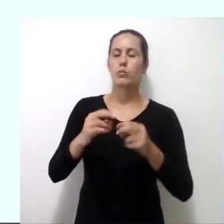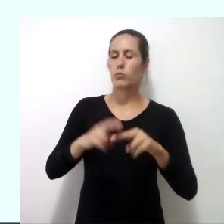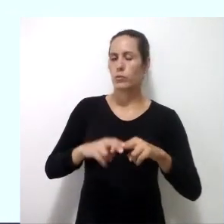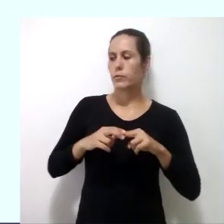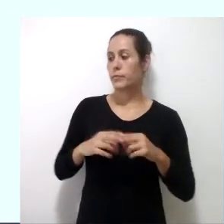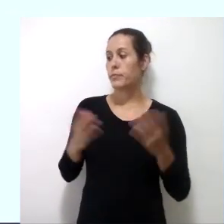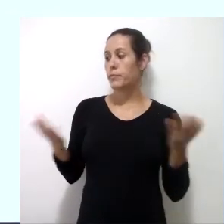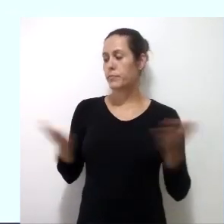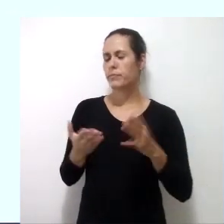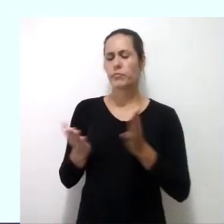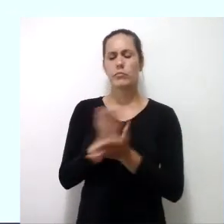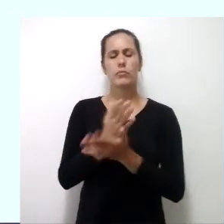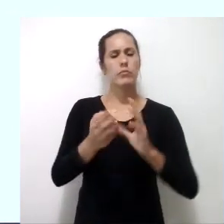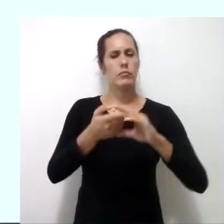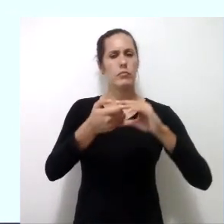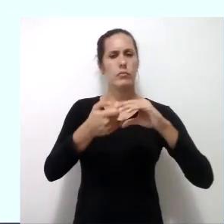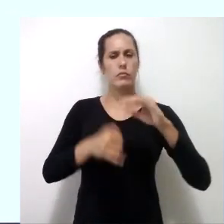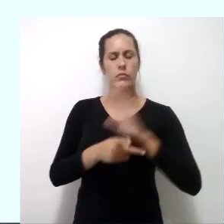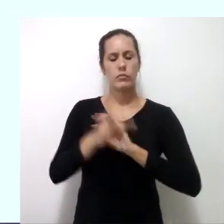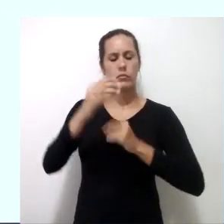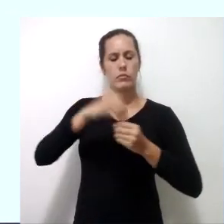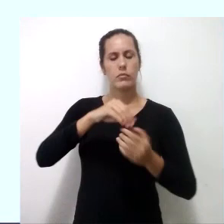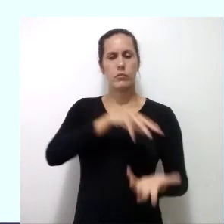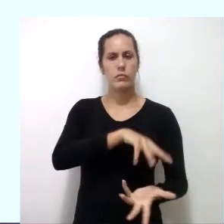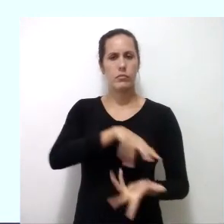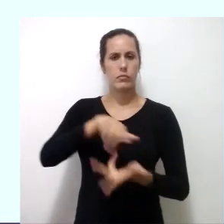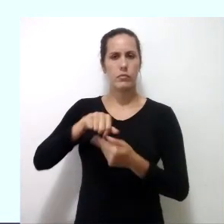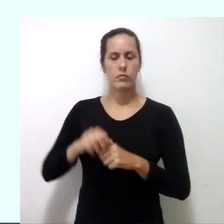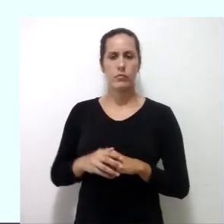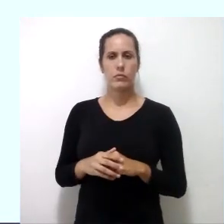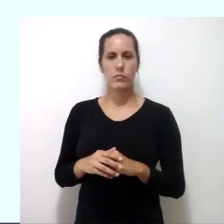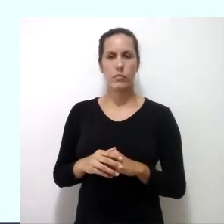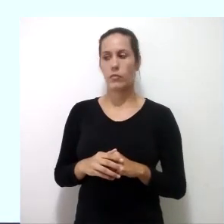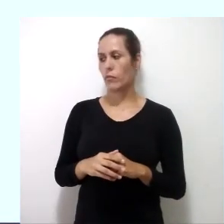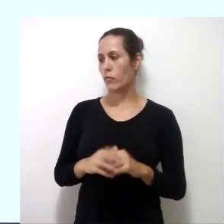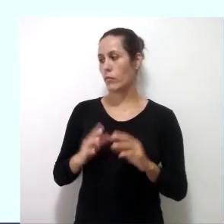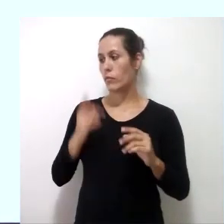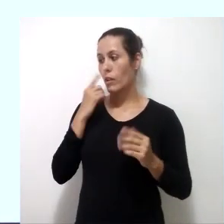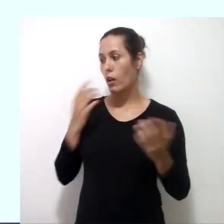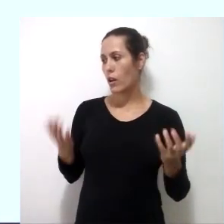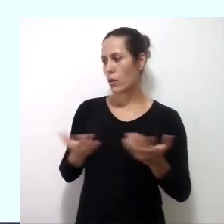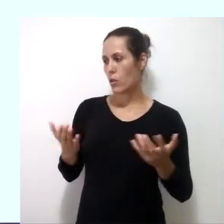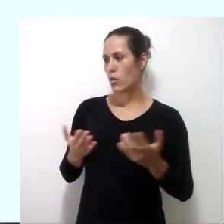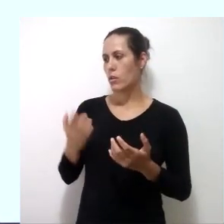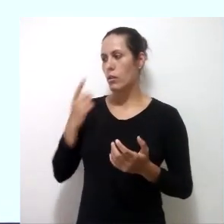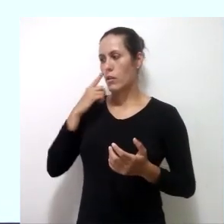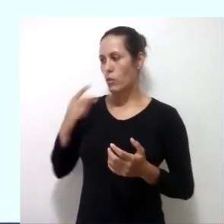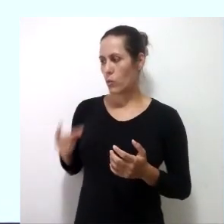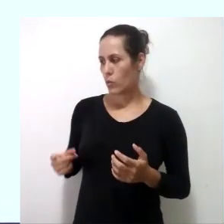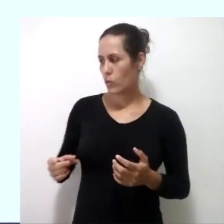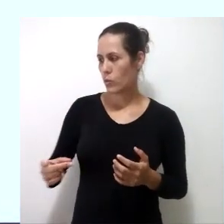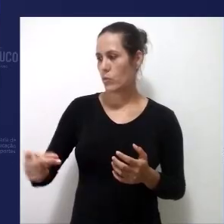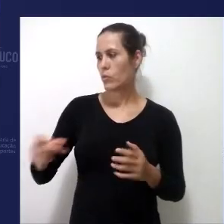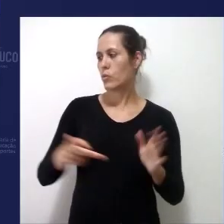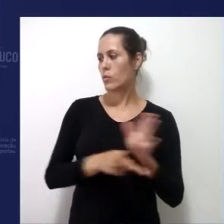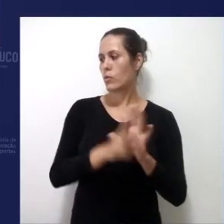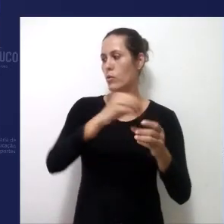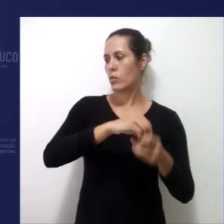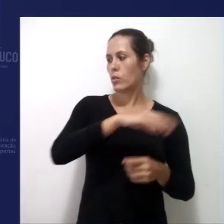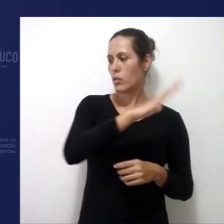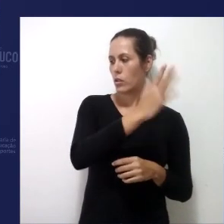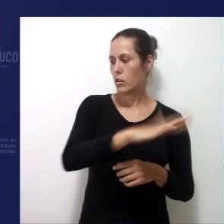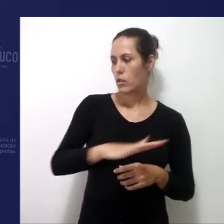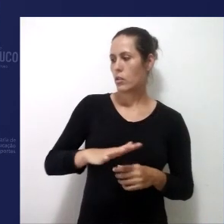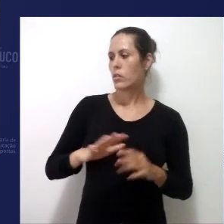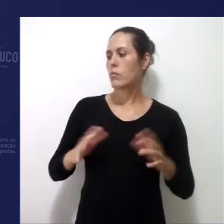características, né, da nossa atmosfera. Bora falar sobre continentalidade e maritimidade. Observe aí